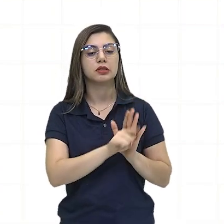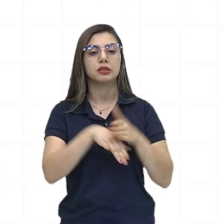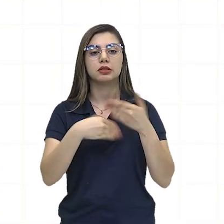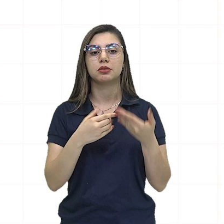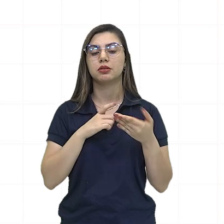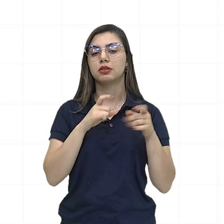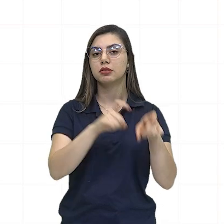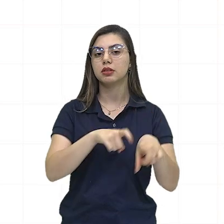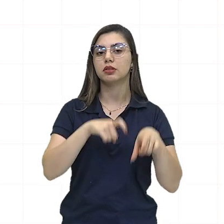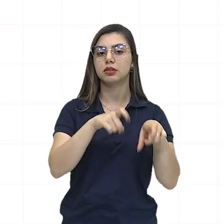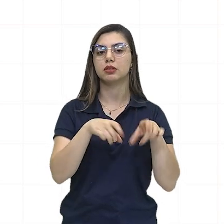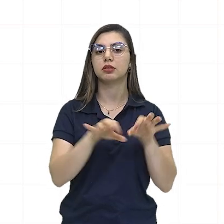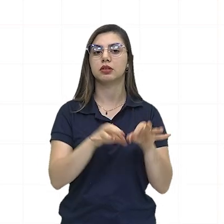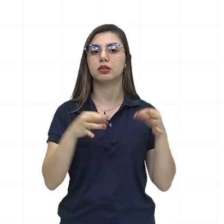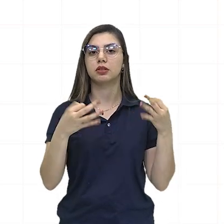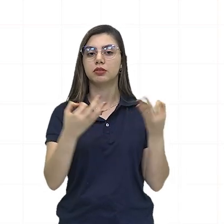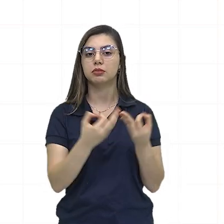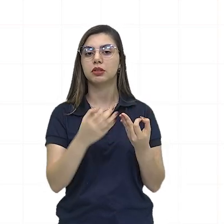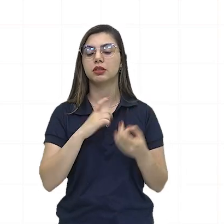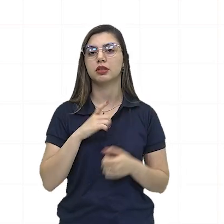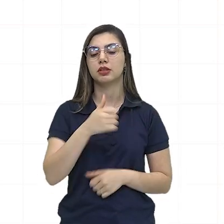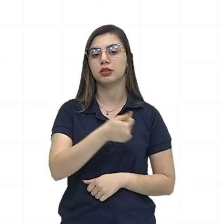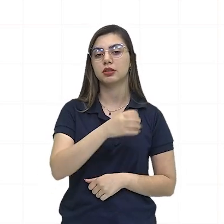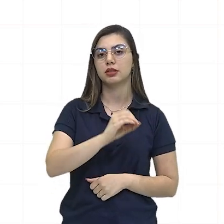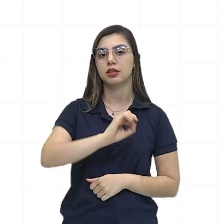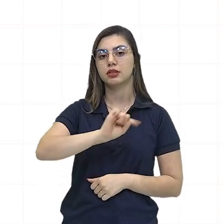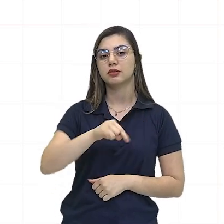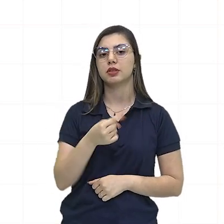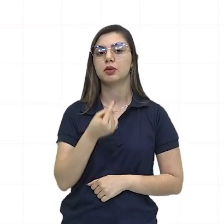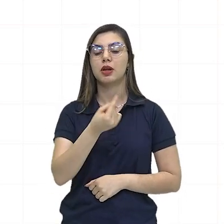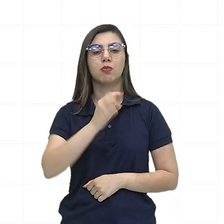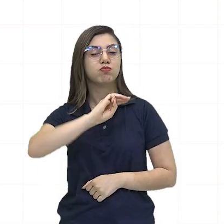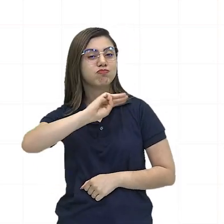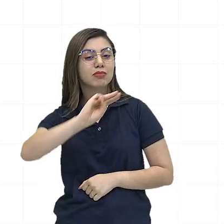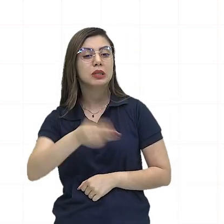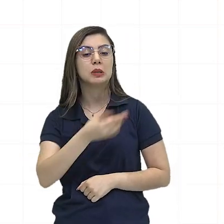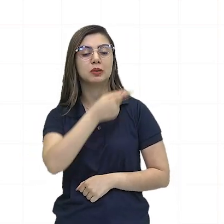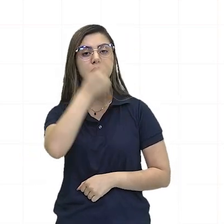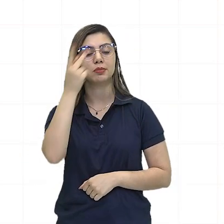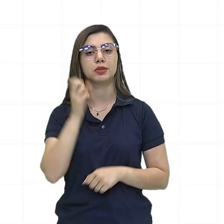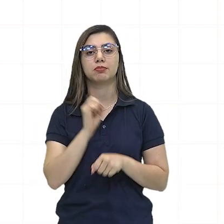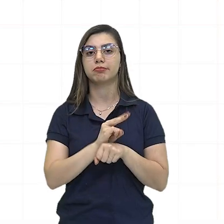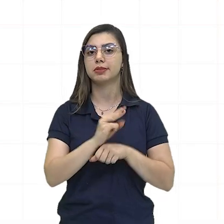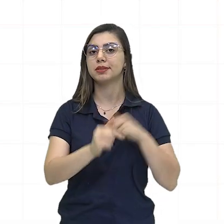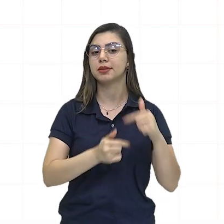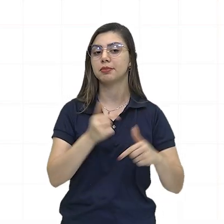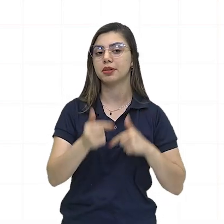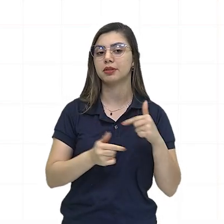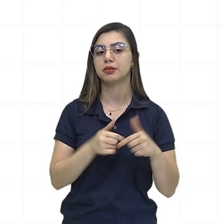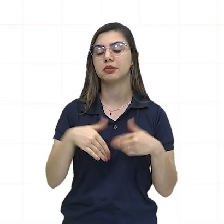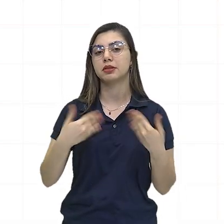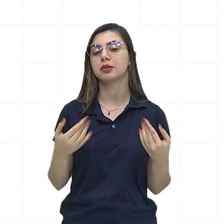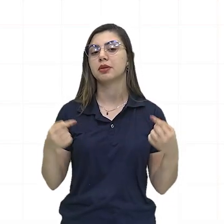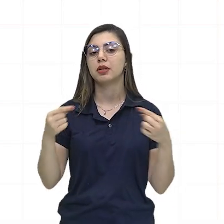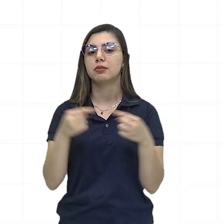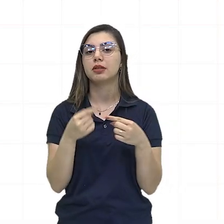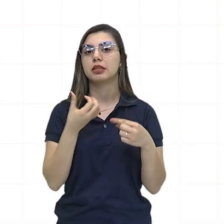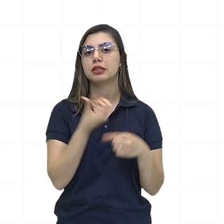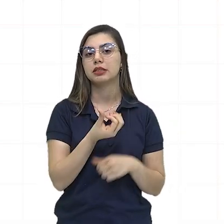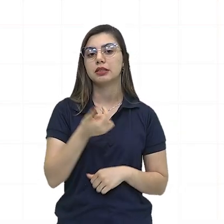familiar ela empregava 10,1 milhões de pessoas, o que